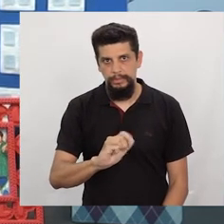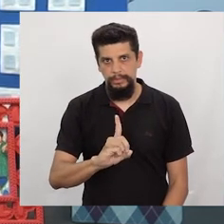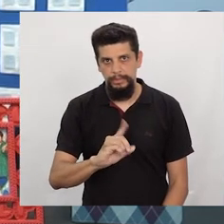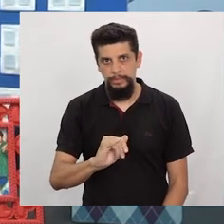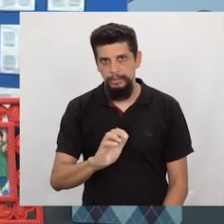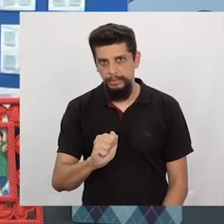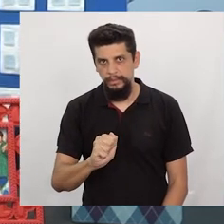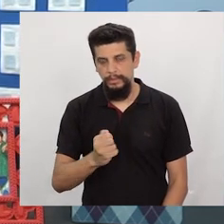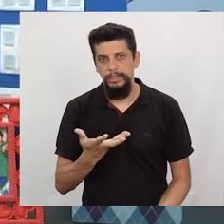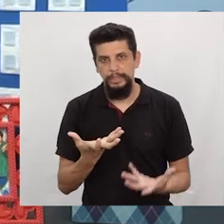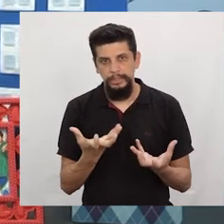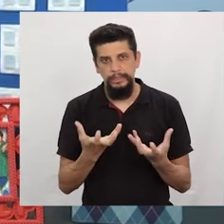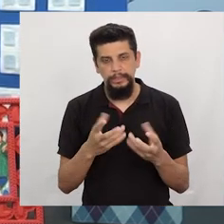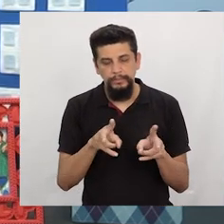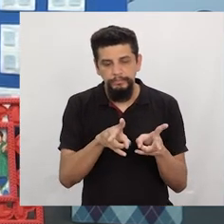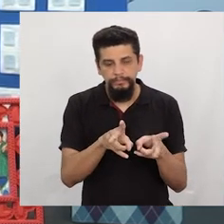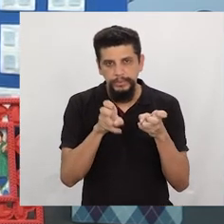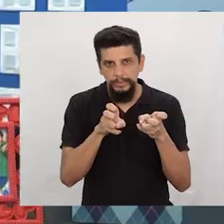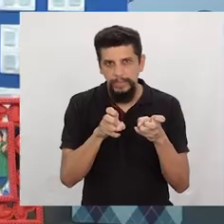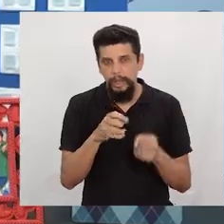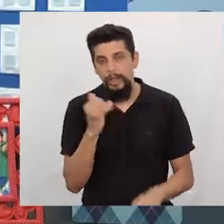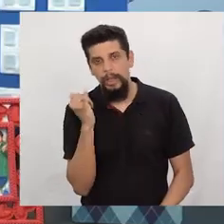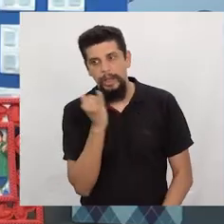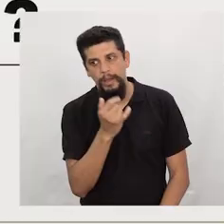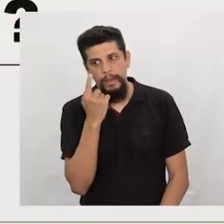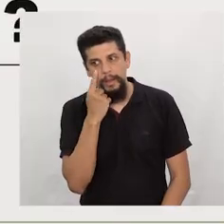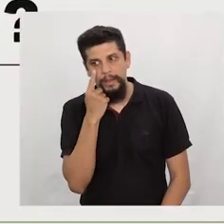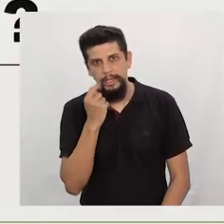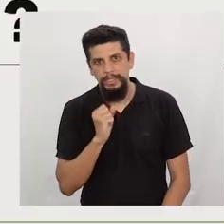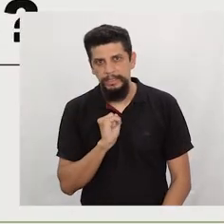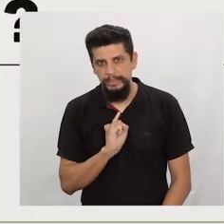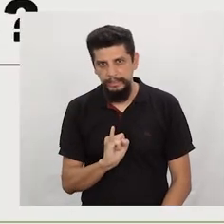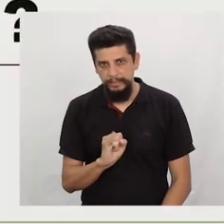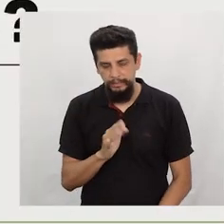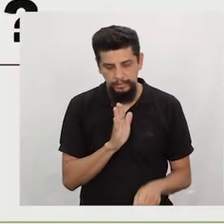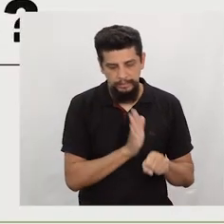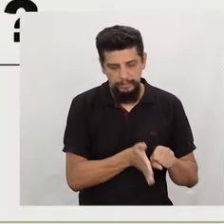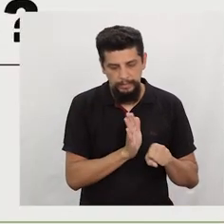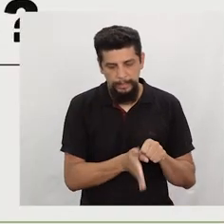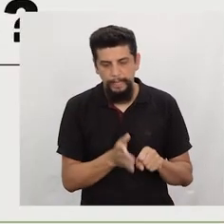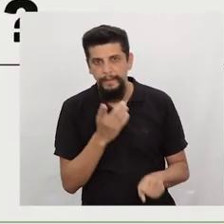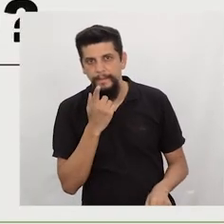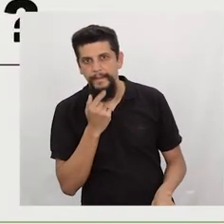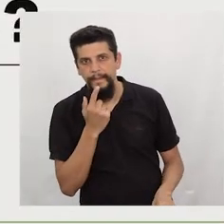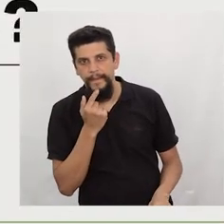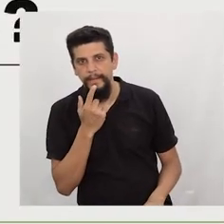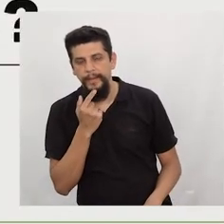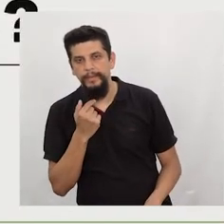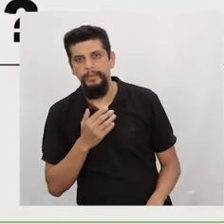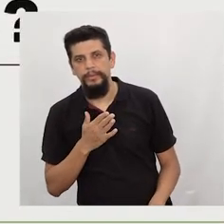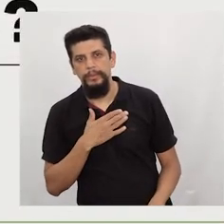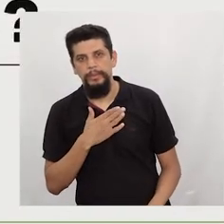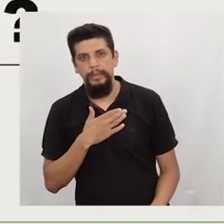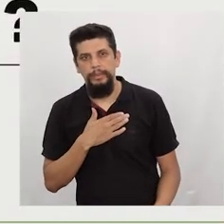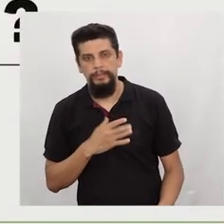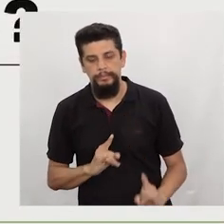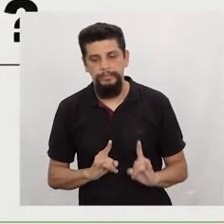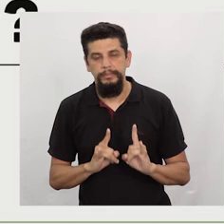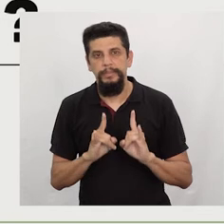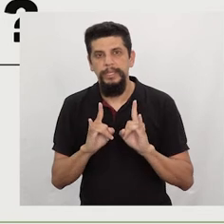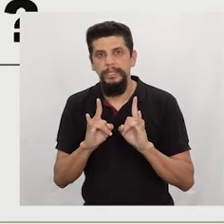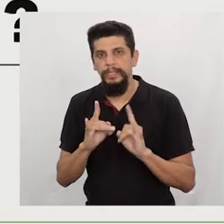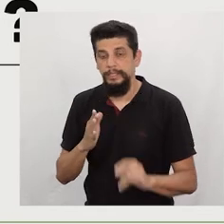vocês observassem. Olha só o que ela diz. Se os tomates estavam no meu